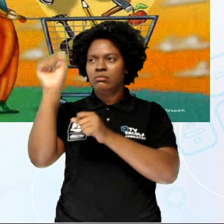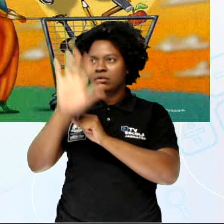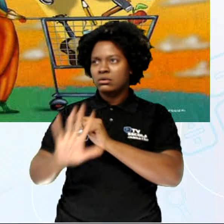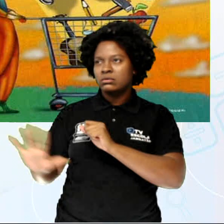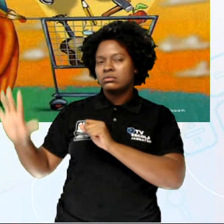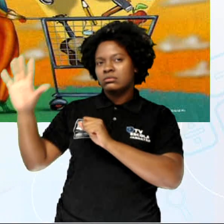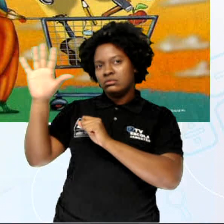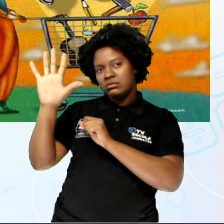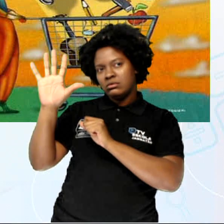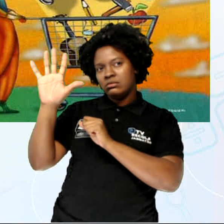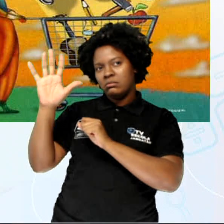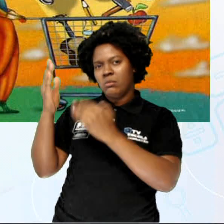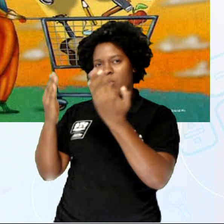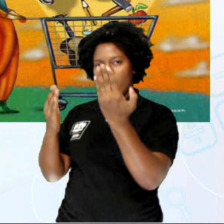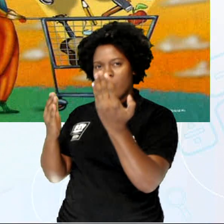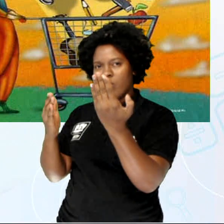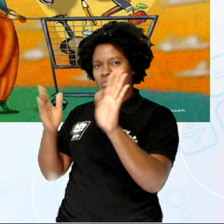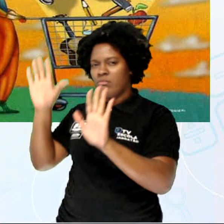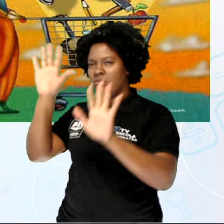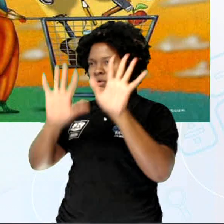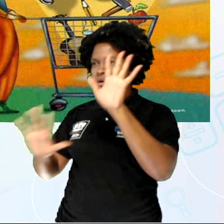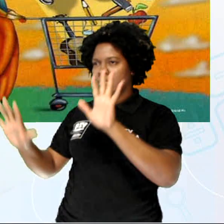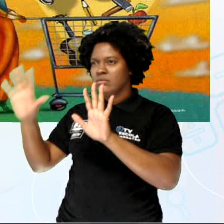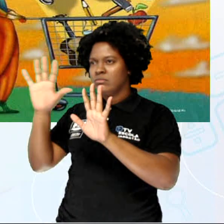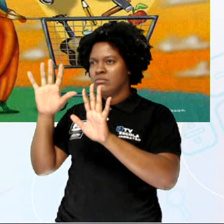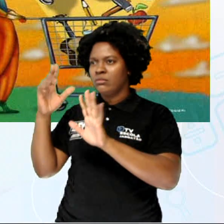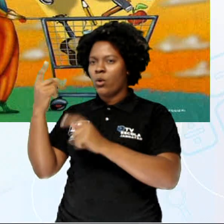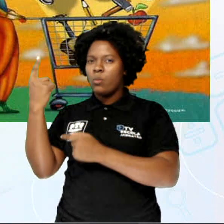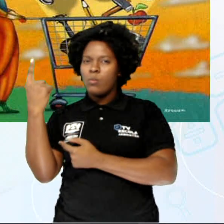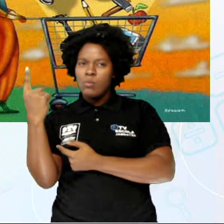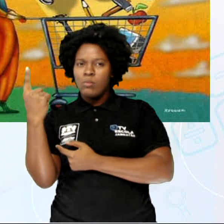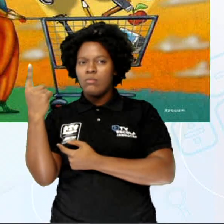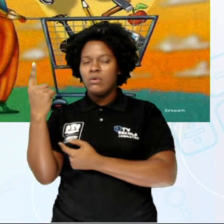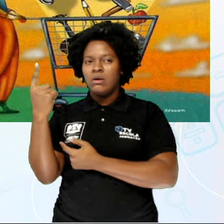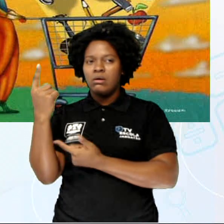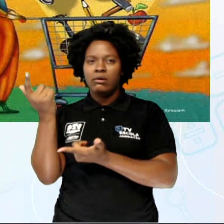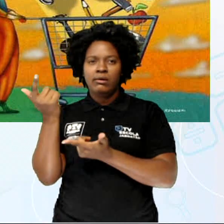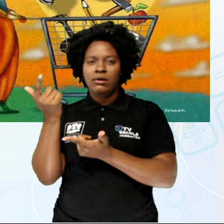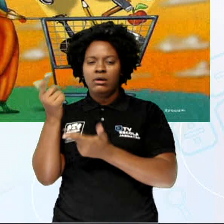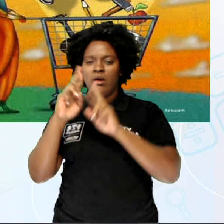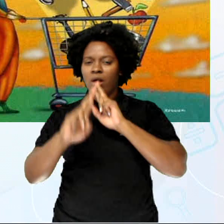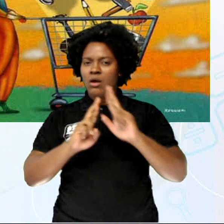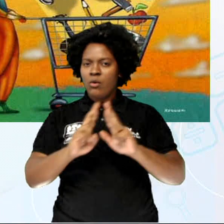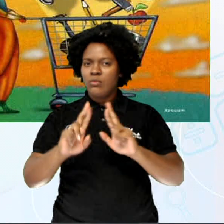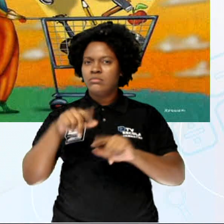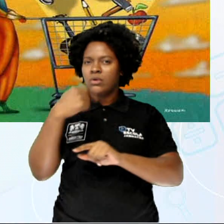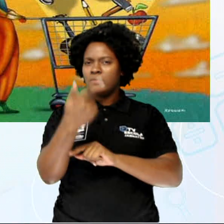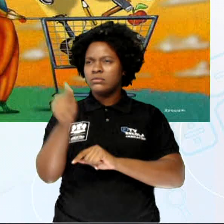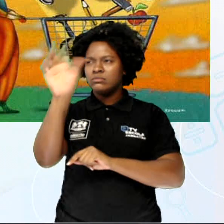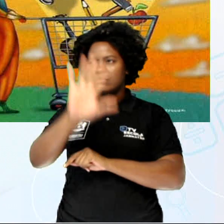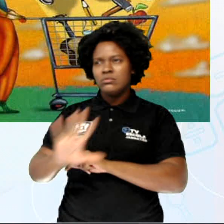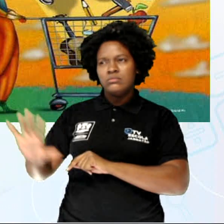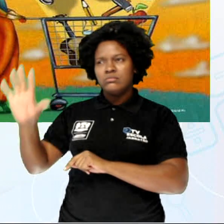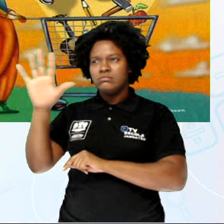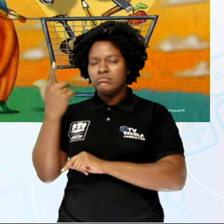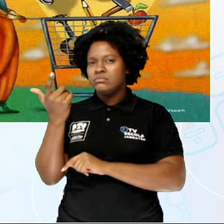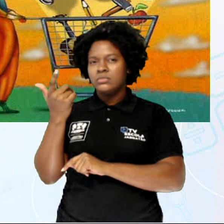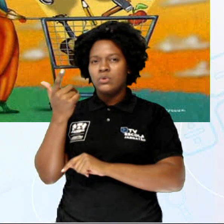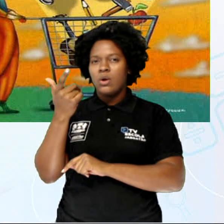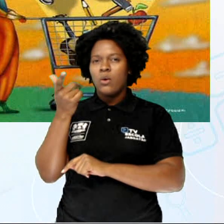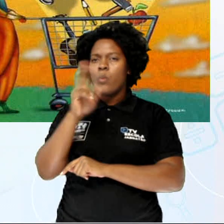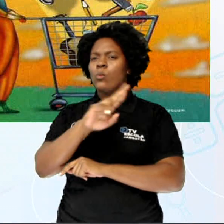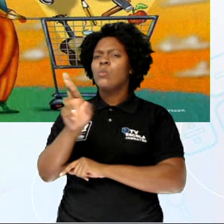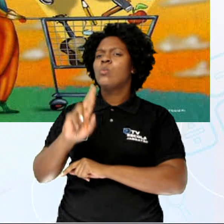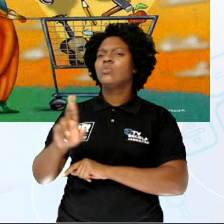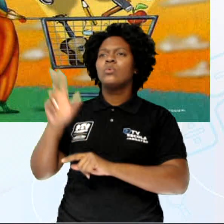imagem com a outra imagem? Será que uma é consequência da outra? Se você tivesse que dar um título a essa